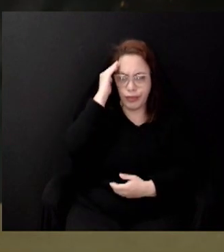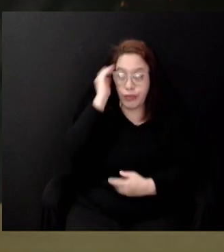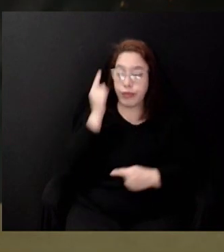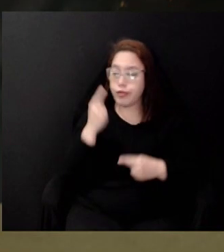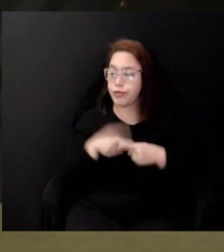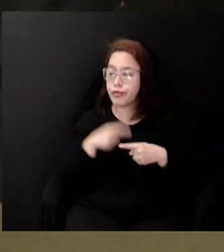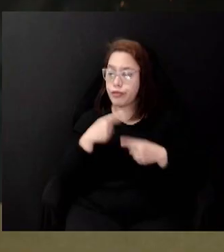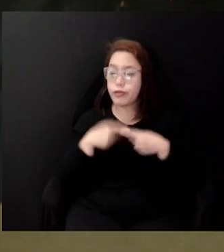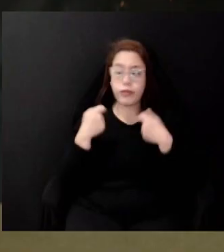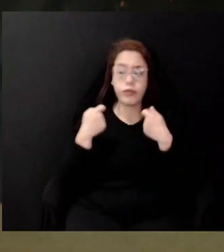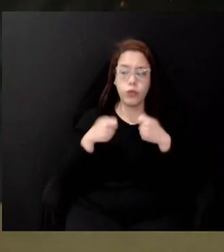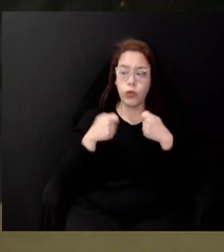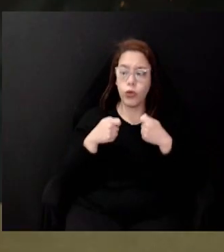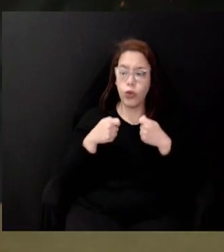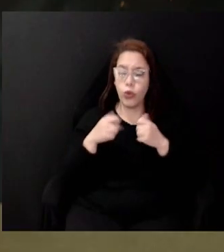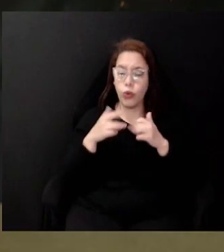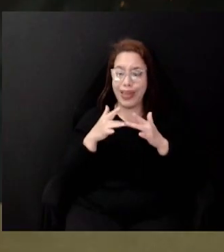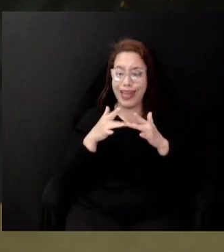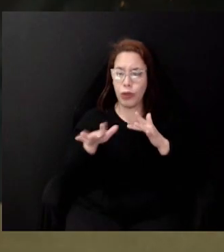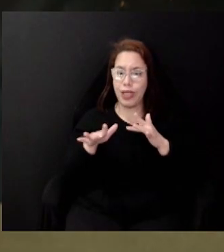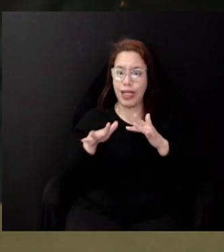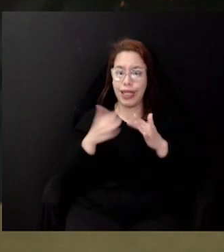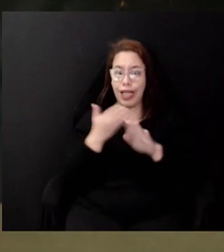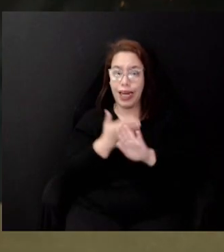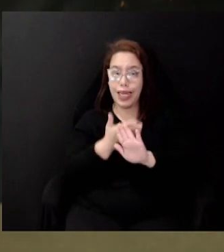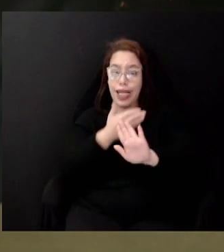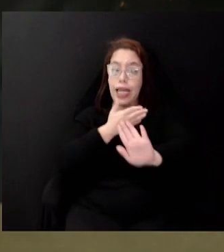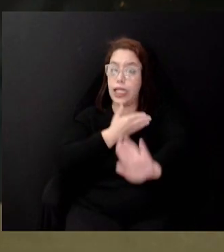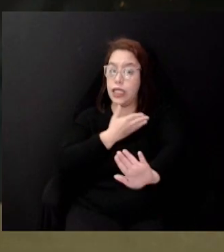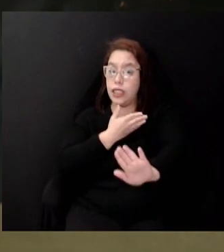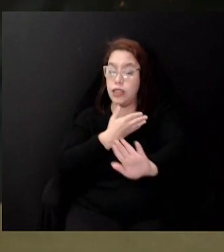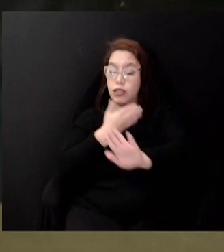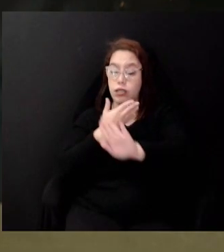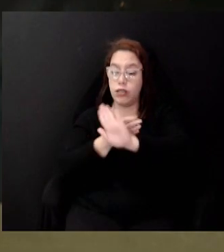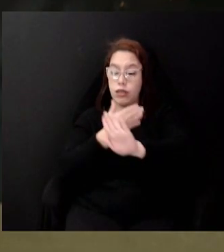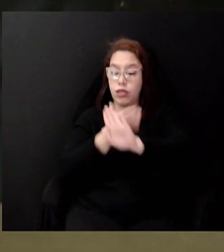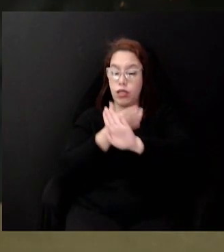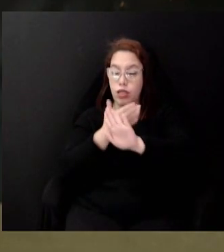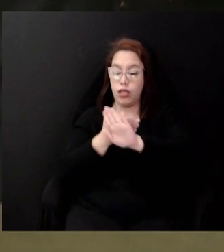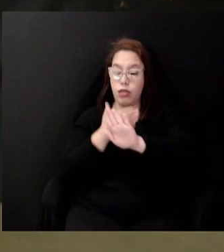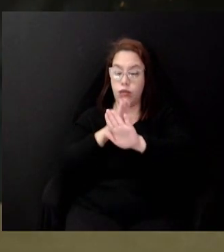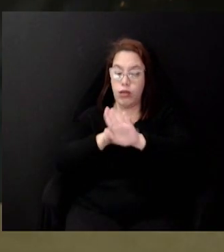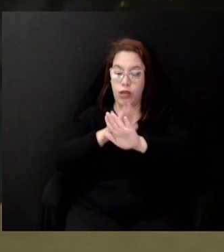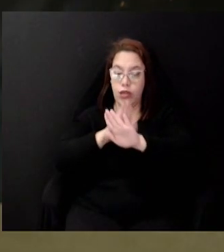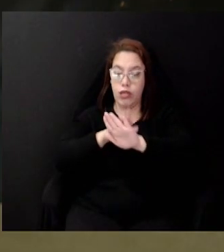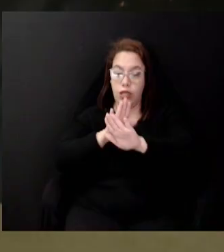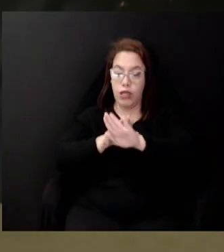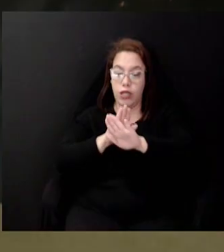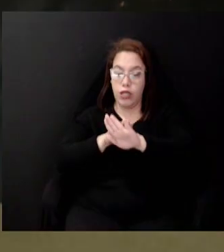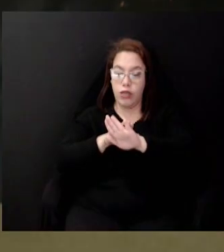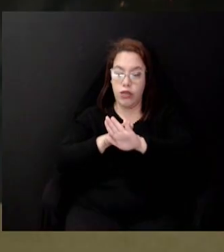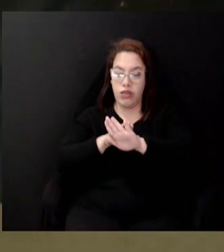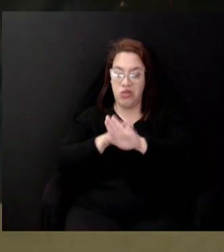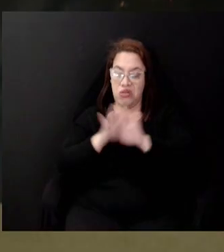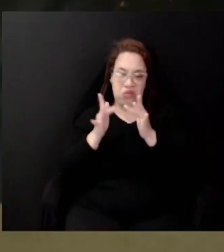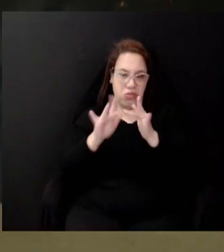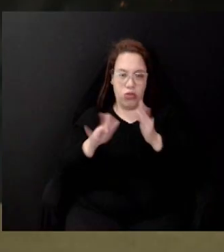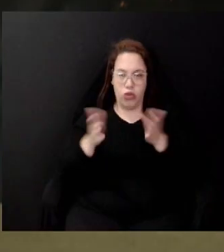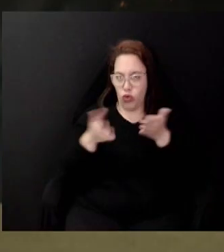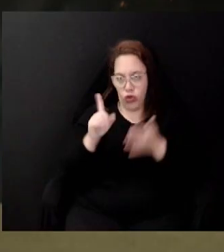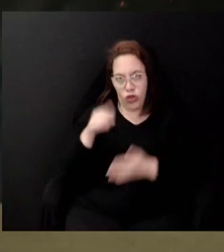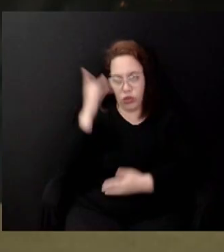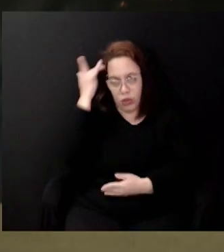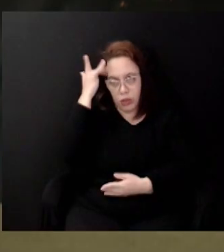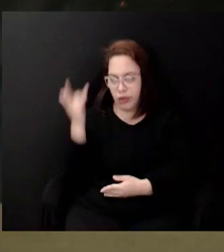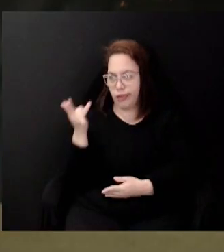necessário desconectar, né? O que tem por trás de tudo isso? A pessoa não vai desconectar de hoje para amanhã, né? Não vai,